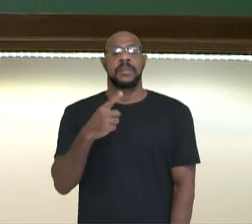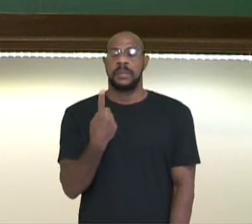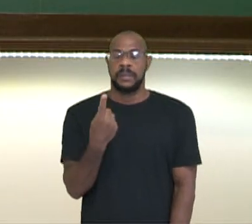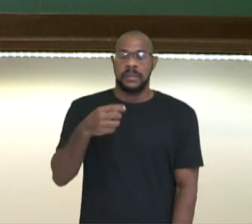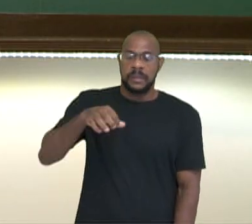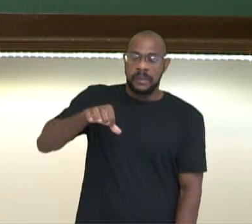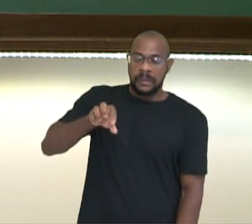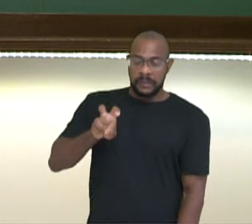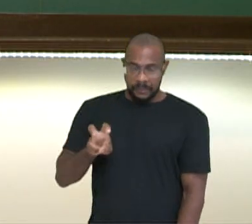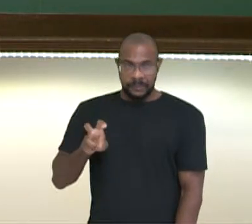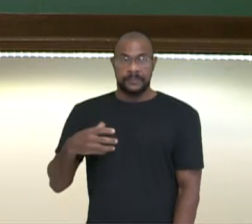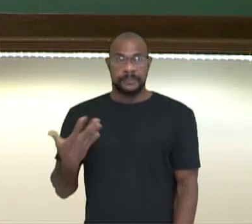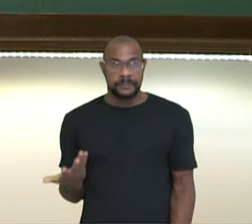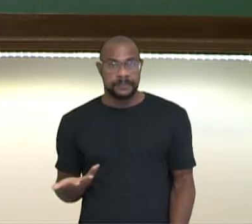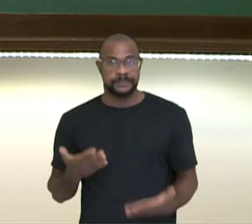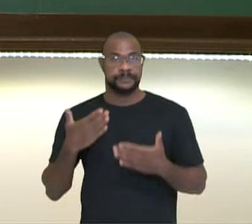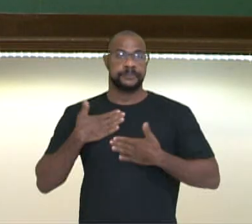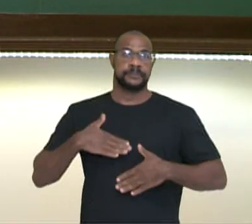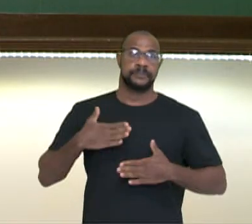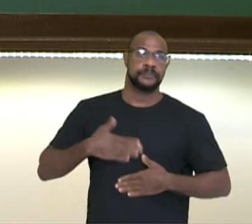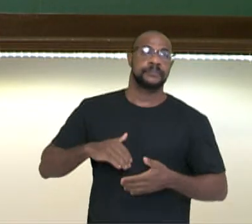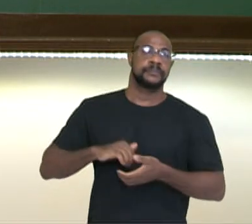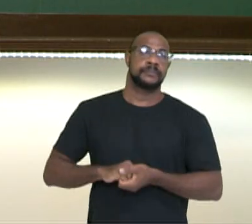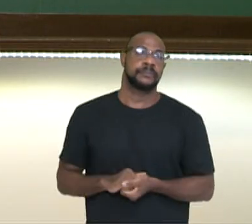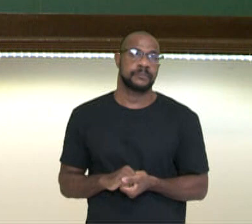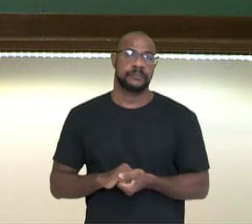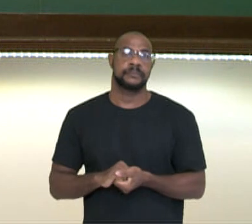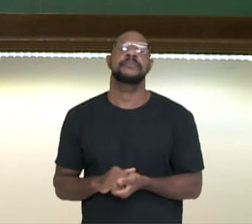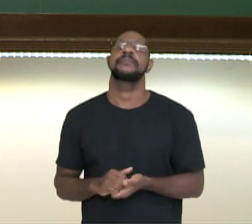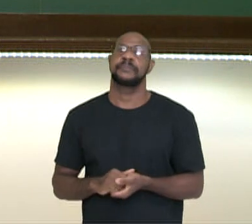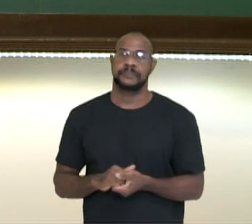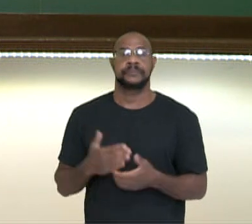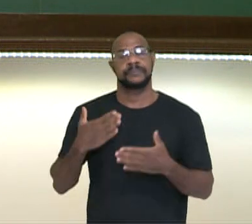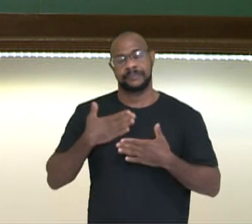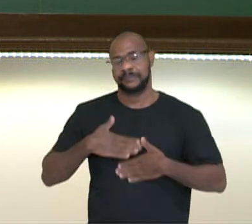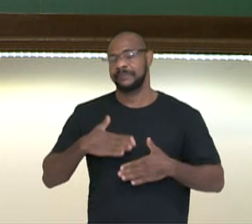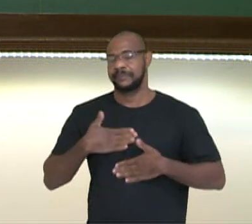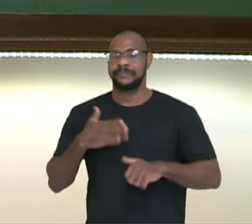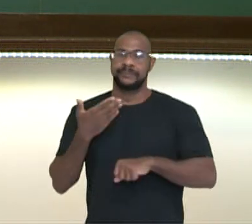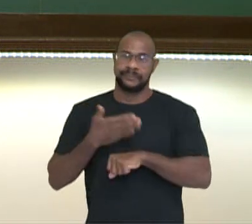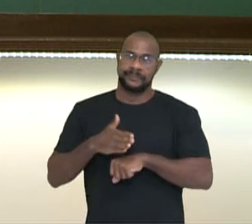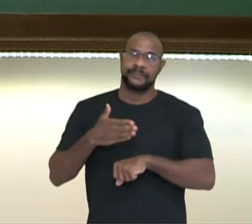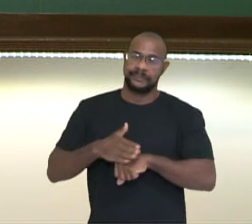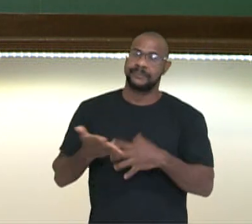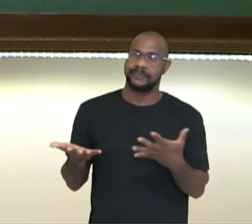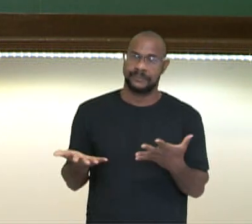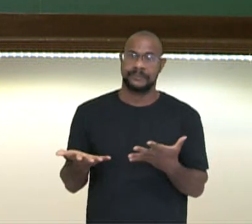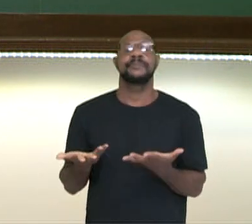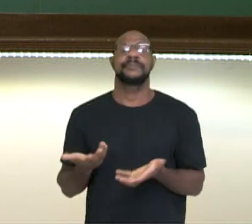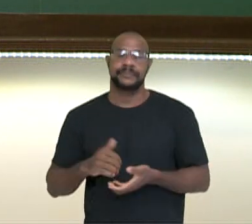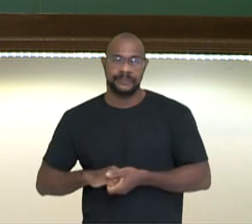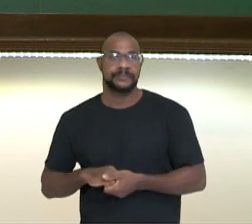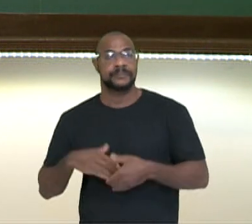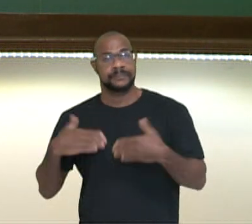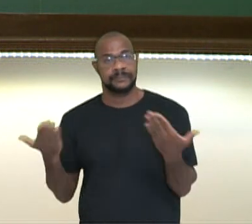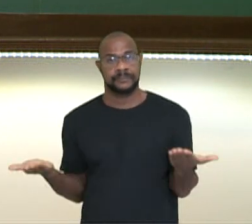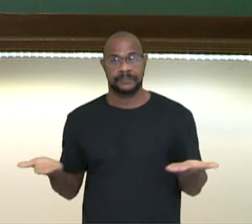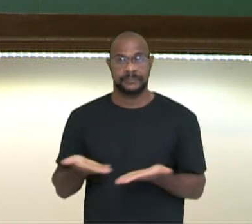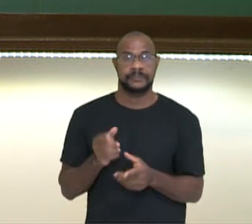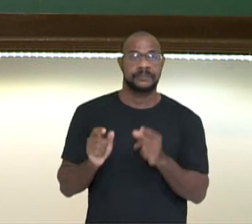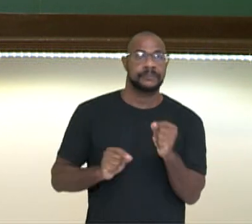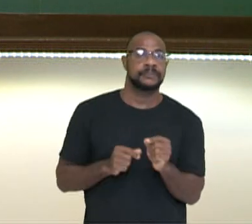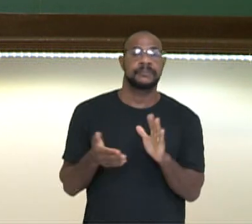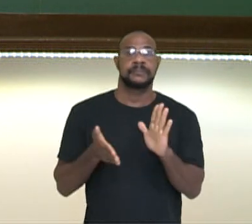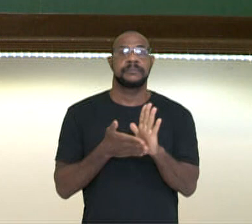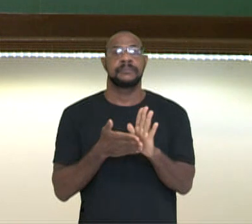4.195 graus. Tranquilo? Gente, deu bastante trabalho, mas foi um trabalho teórico. Agora eu vou propor para